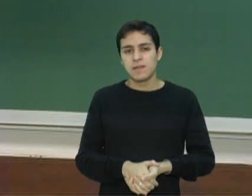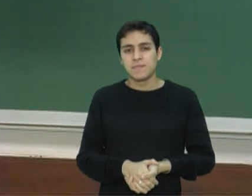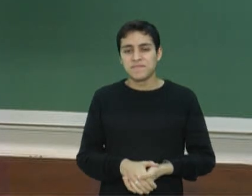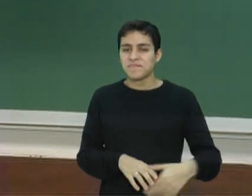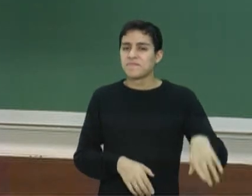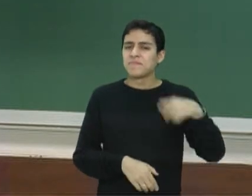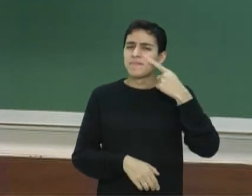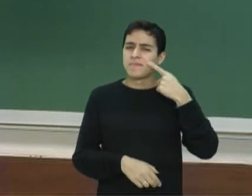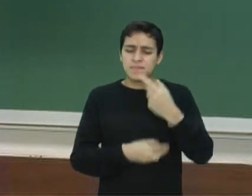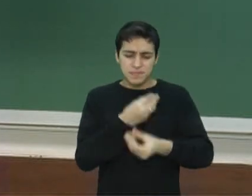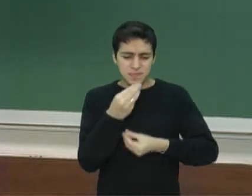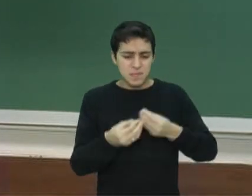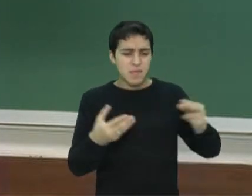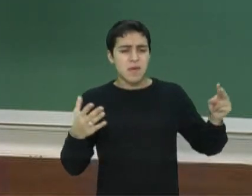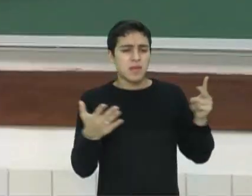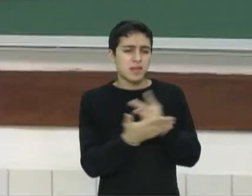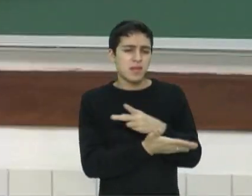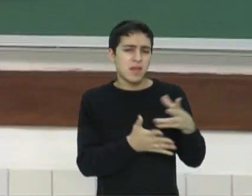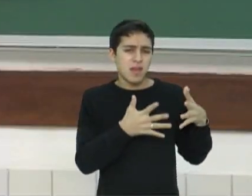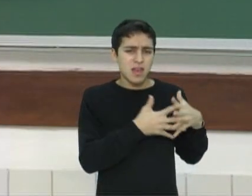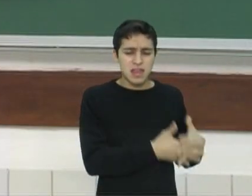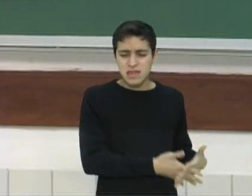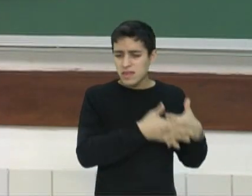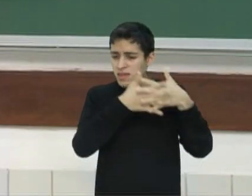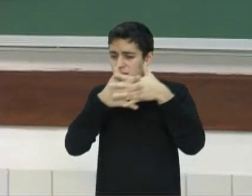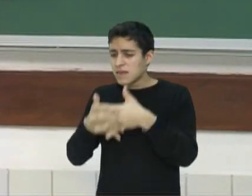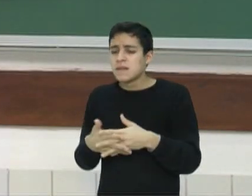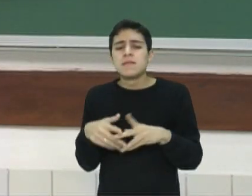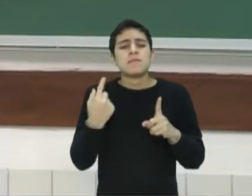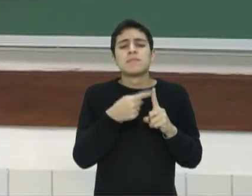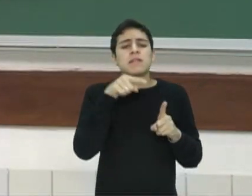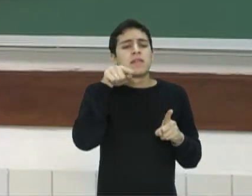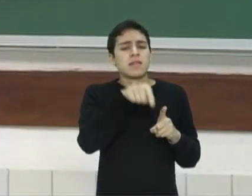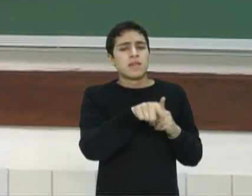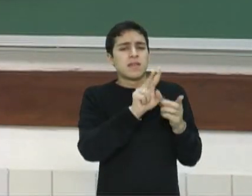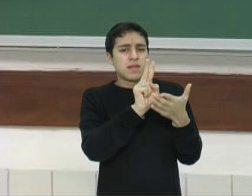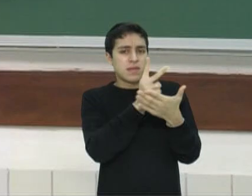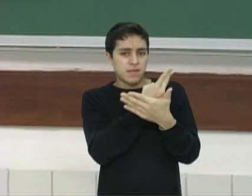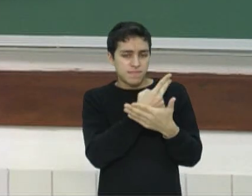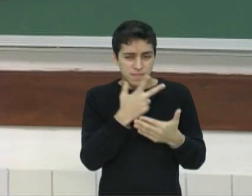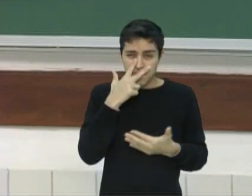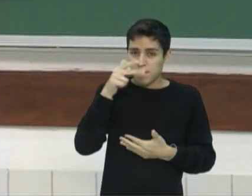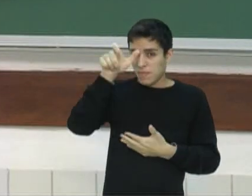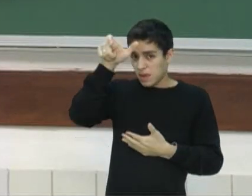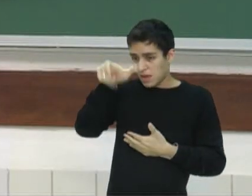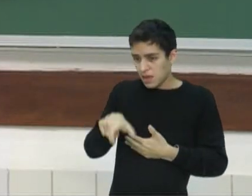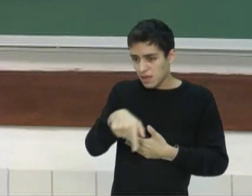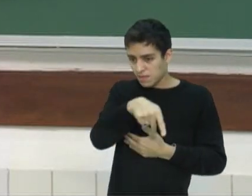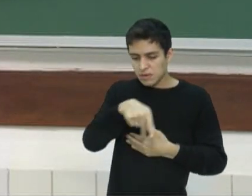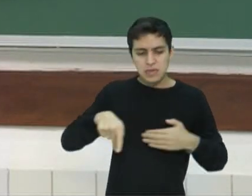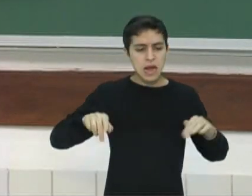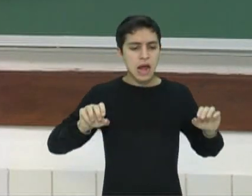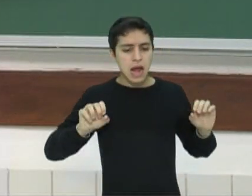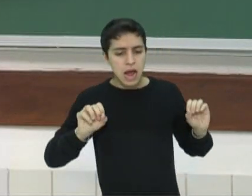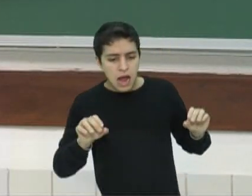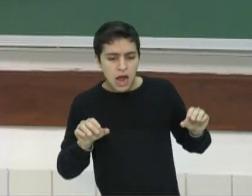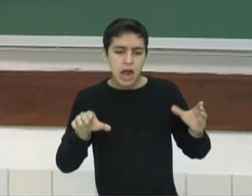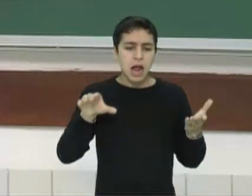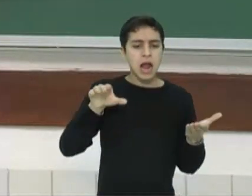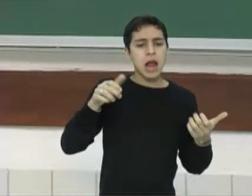a confusão que aconteceu. Por que que aconteceu isso? Né? Parece que a professora estava falando uma